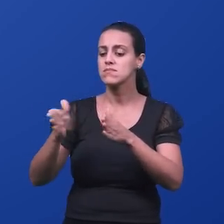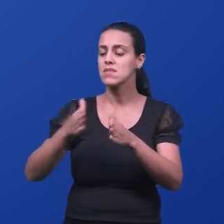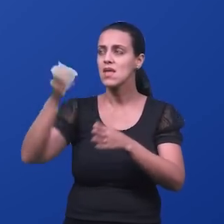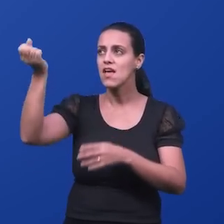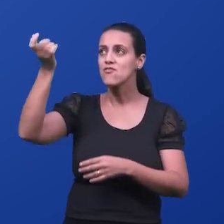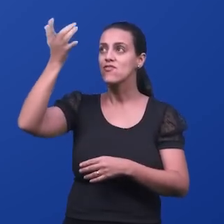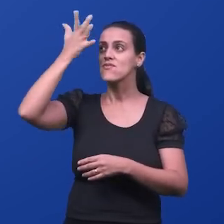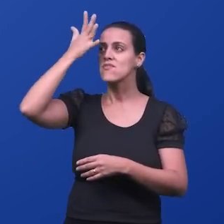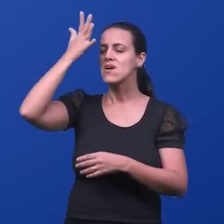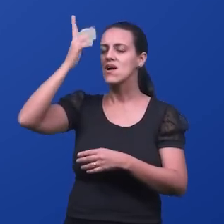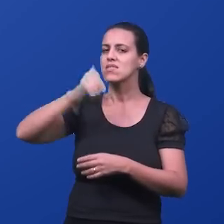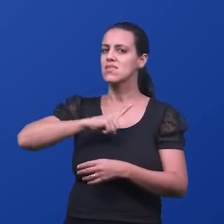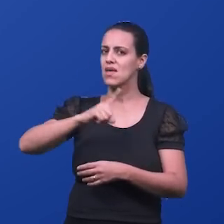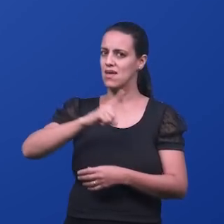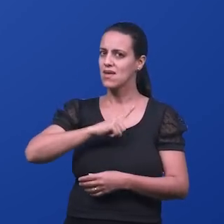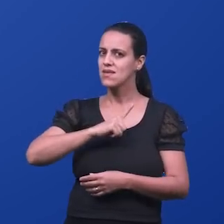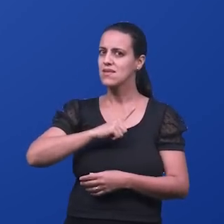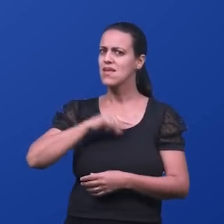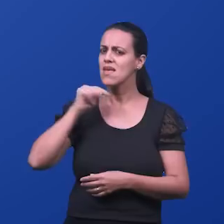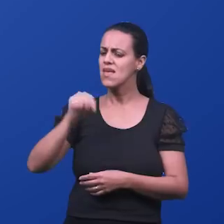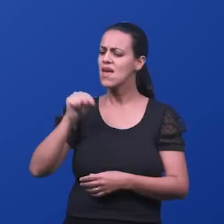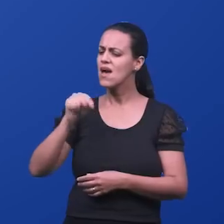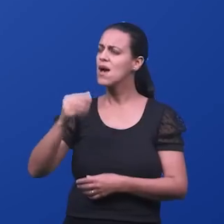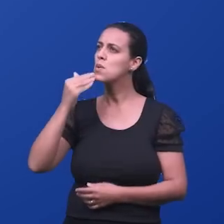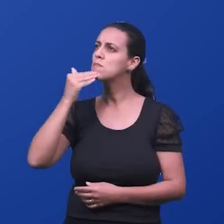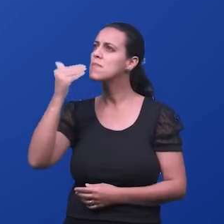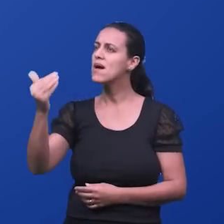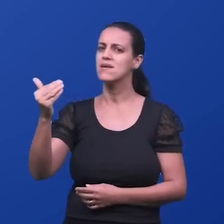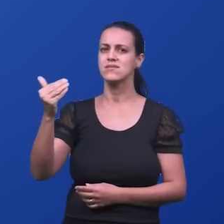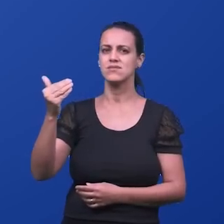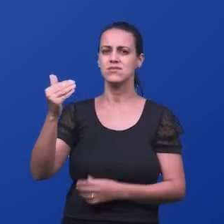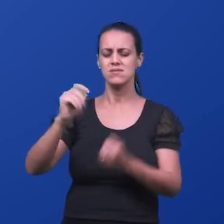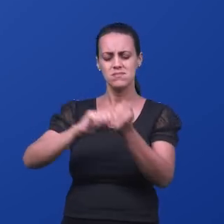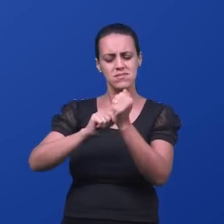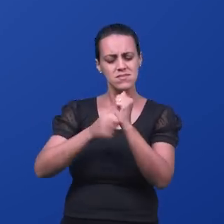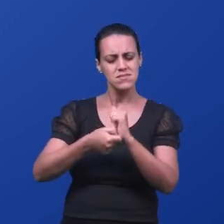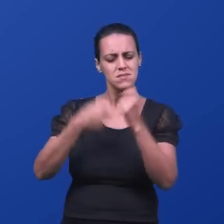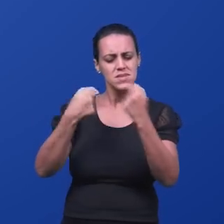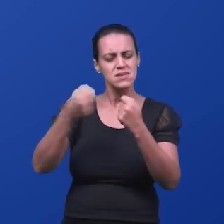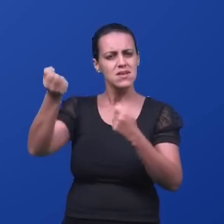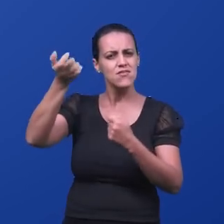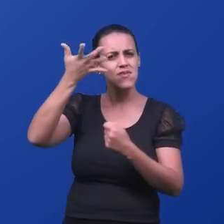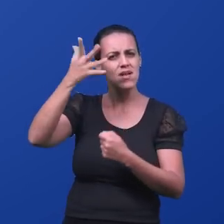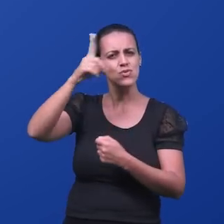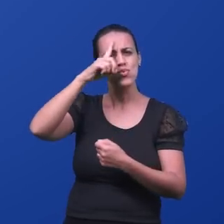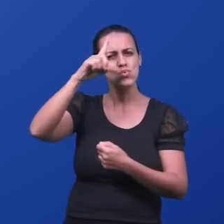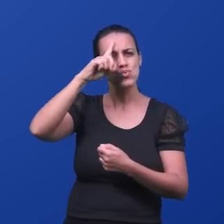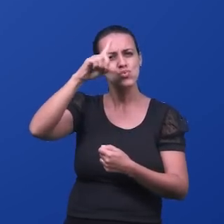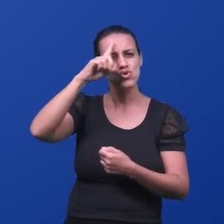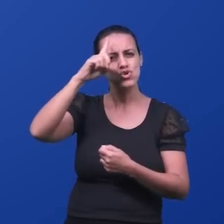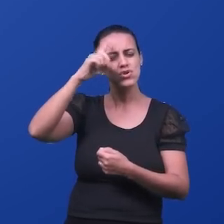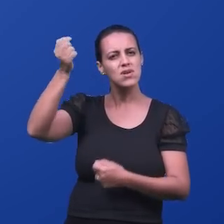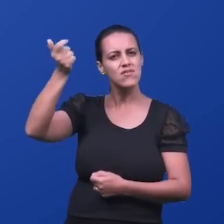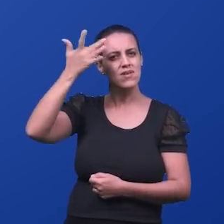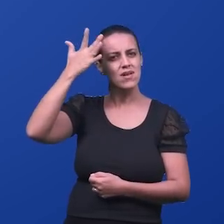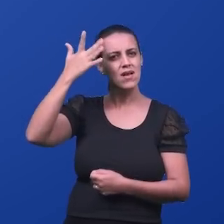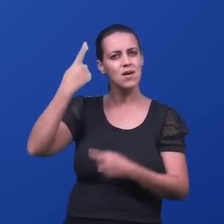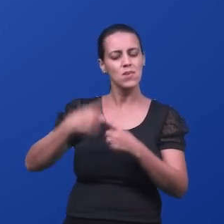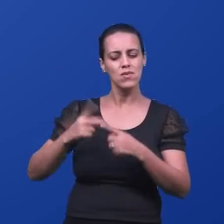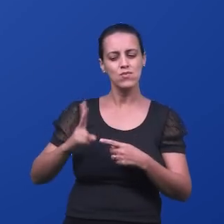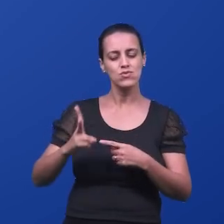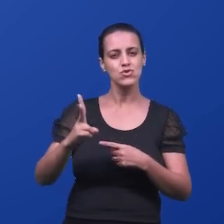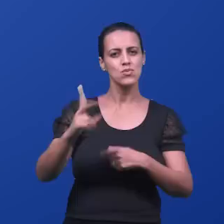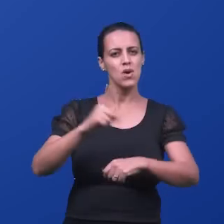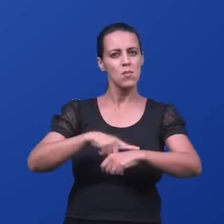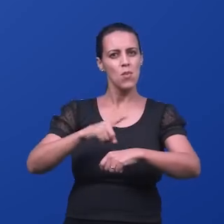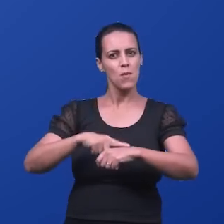ainda está sobre ela, e a súplica dela é com que esses mistérios sejam revelados diariamente, para que quando chegar o grande momento a